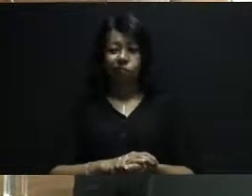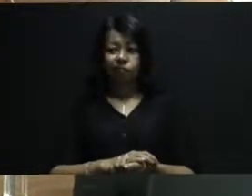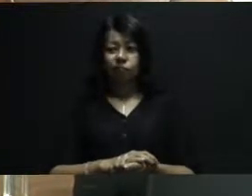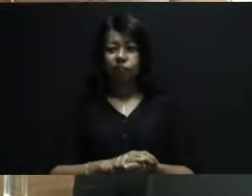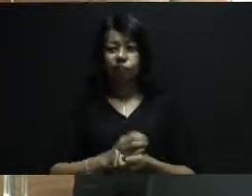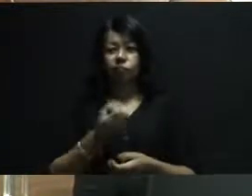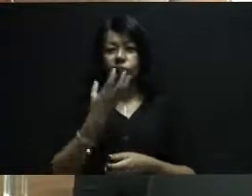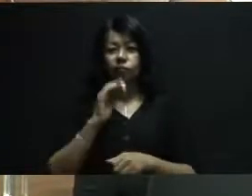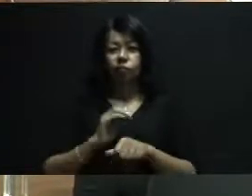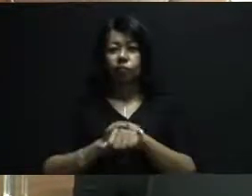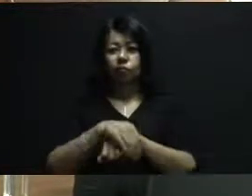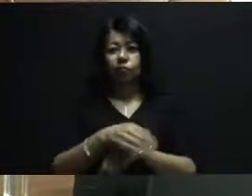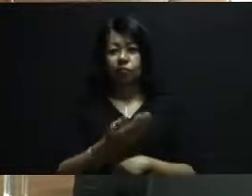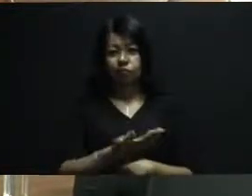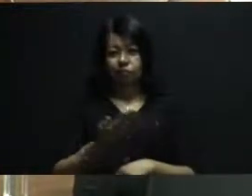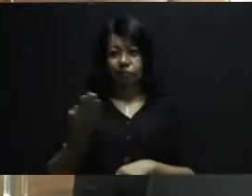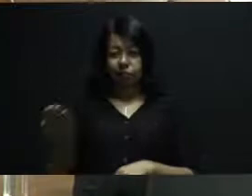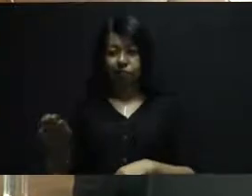Boa noite a todos.